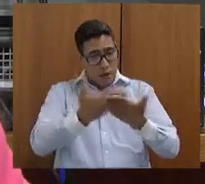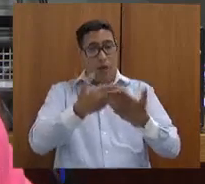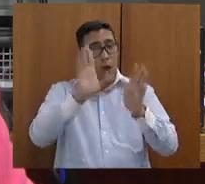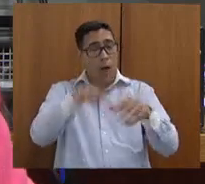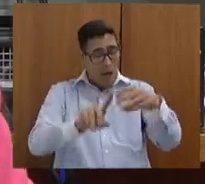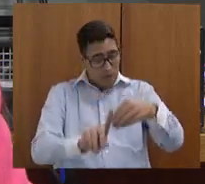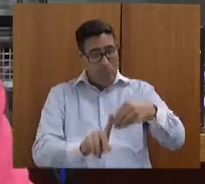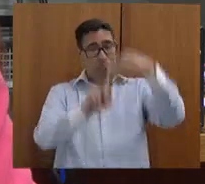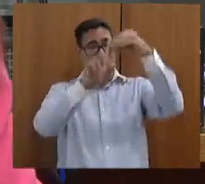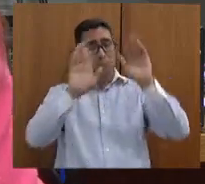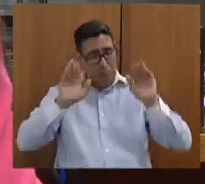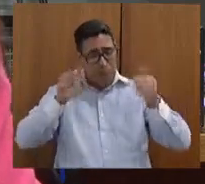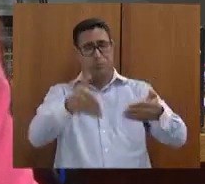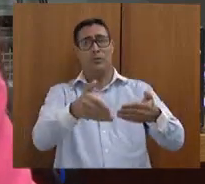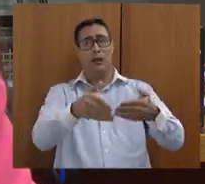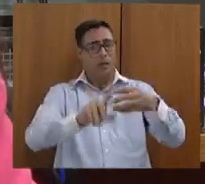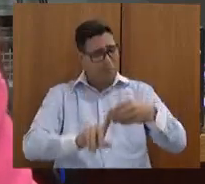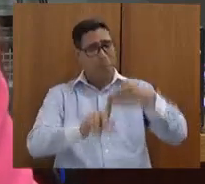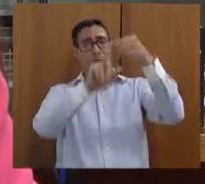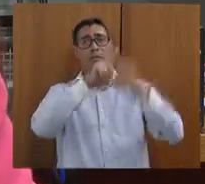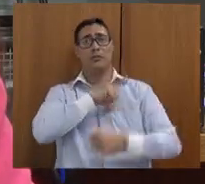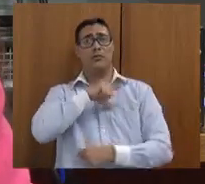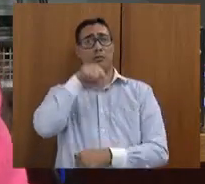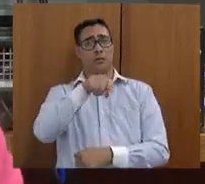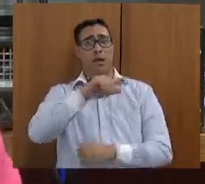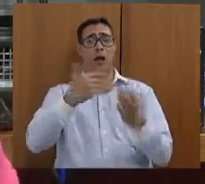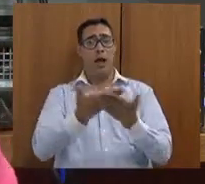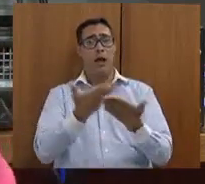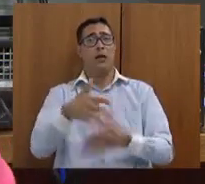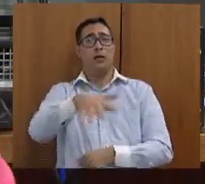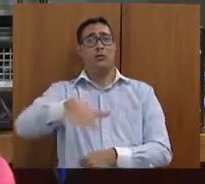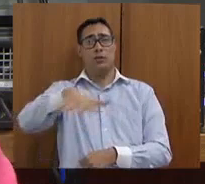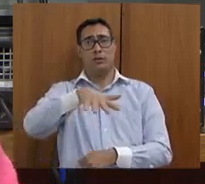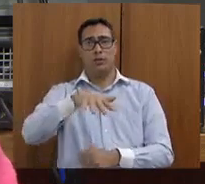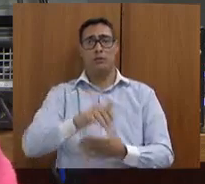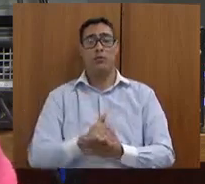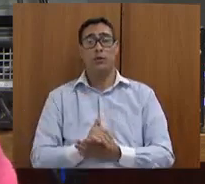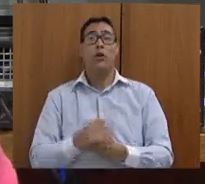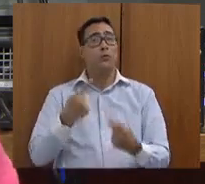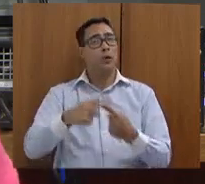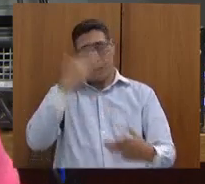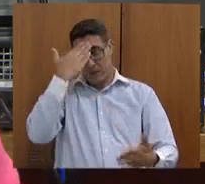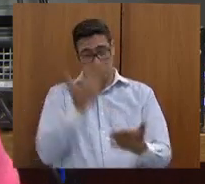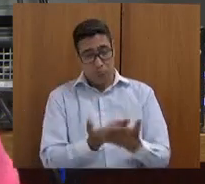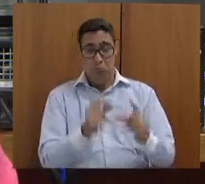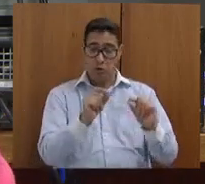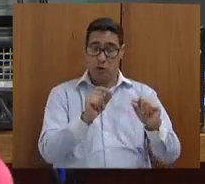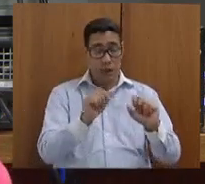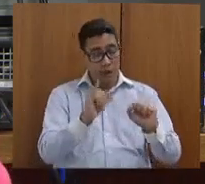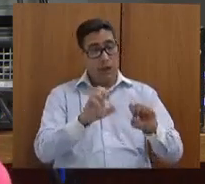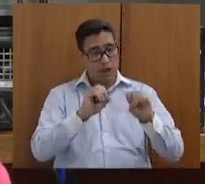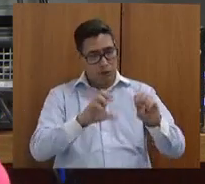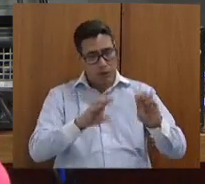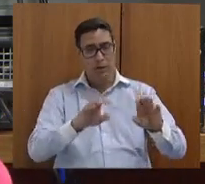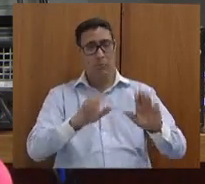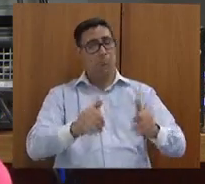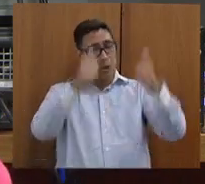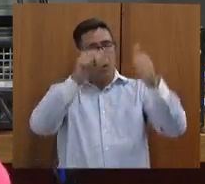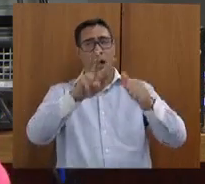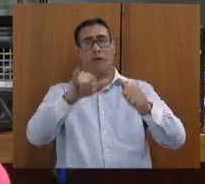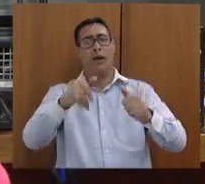atenção de principal prioridade porque a gente acredita que é só através da educação que nós vamos ter mobilidade social